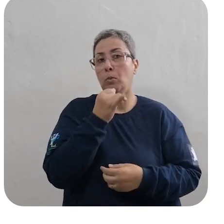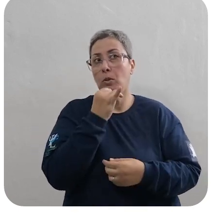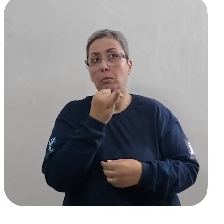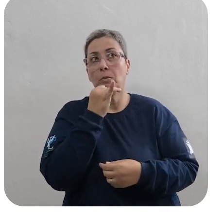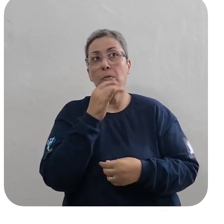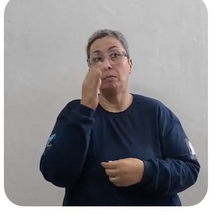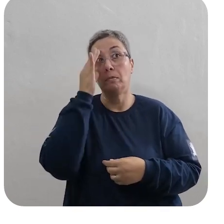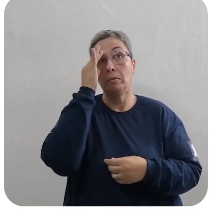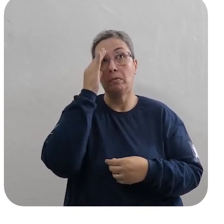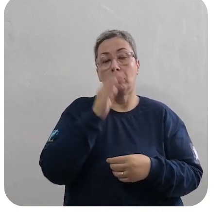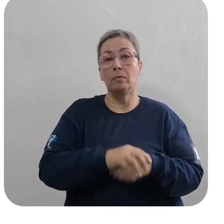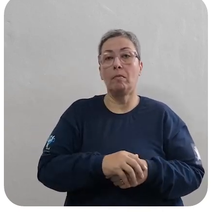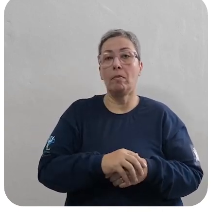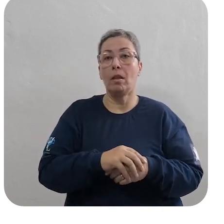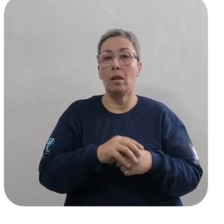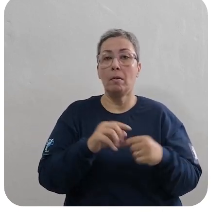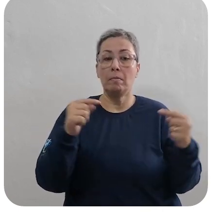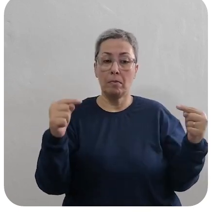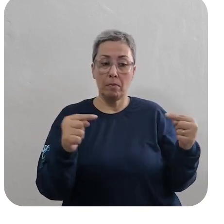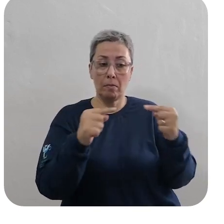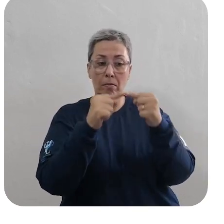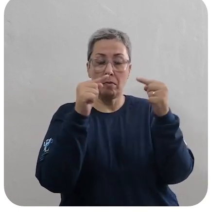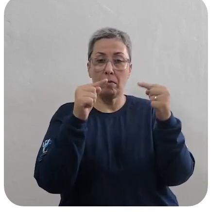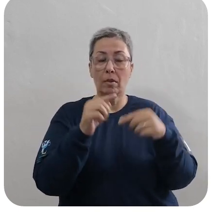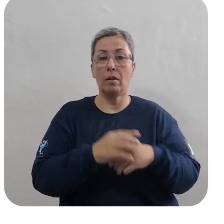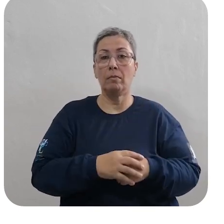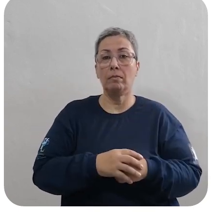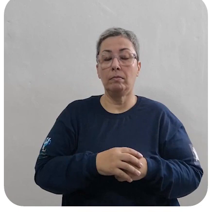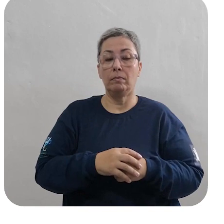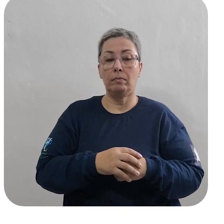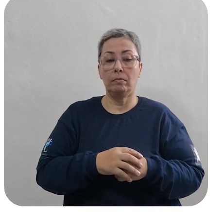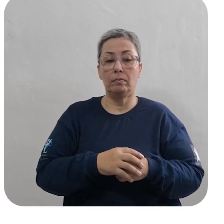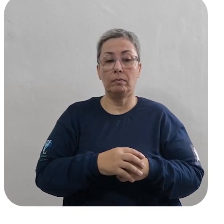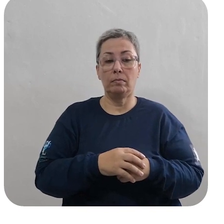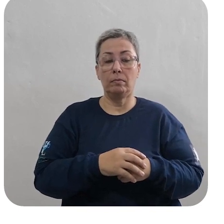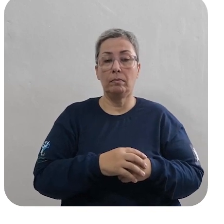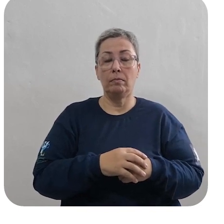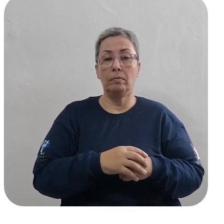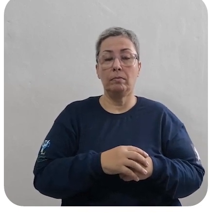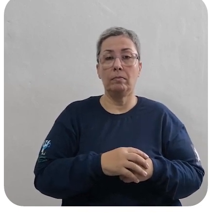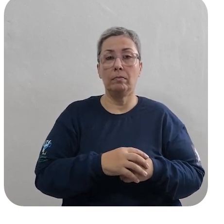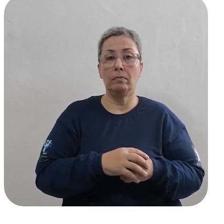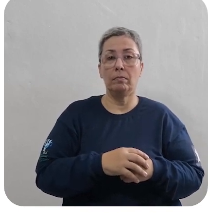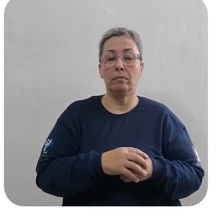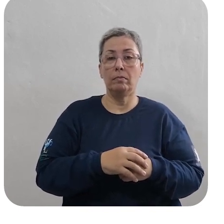Exemplos: ligar,